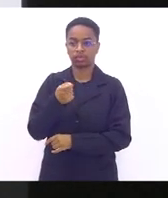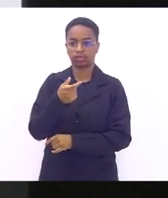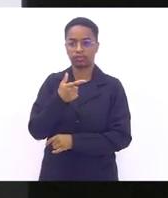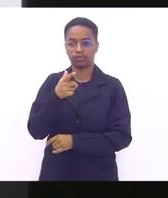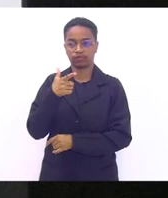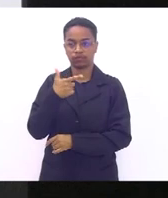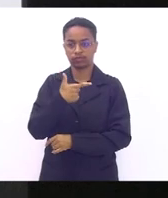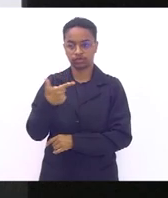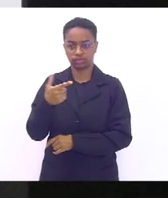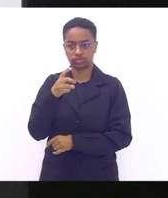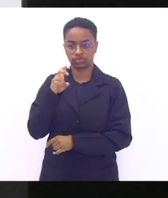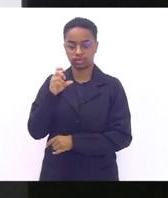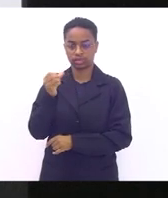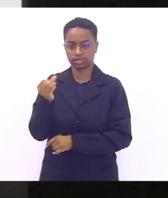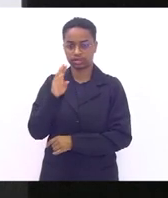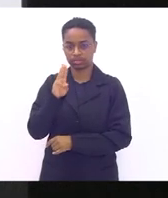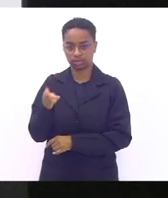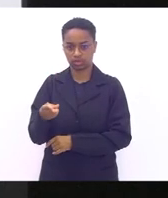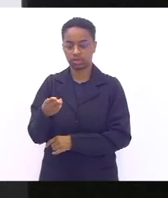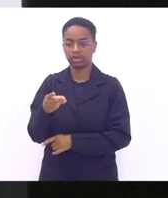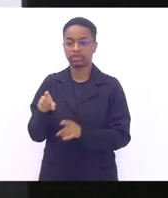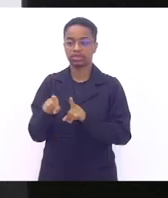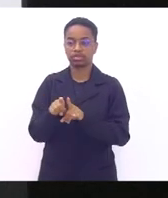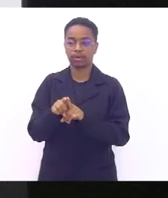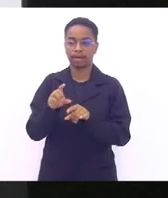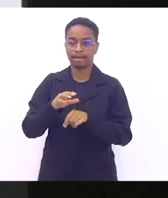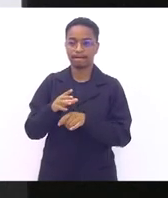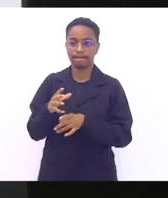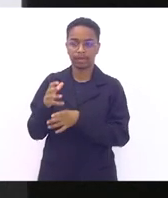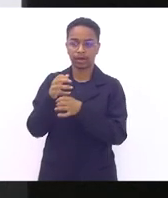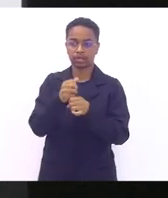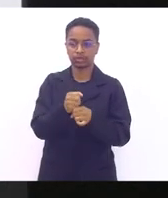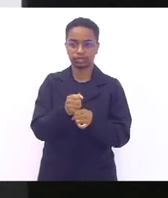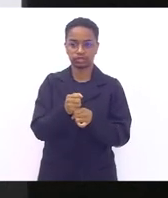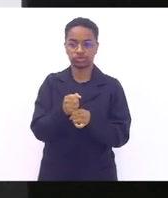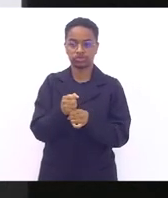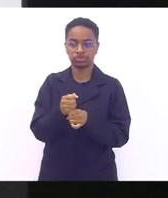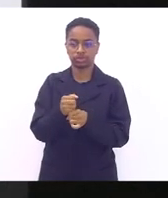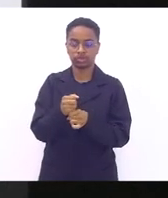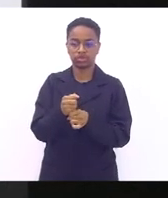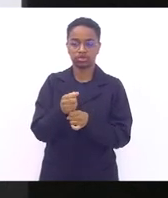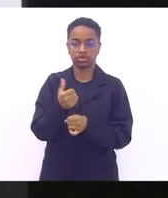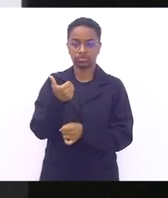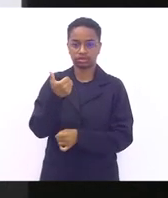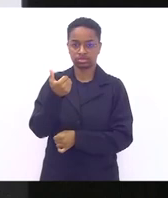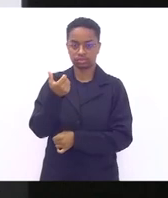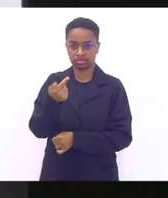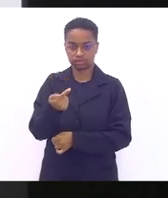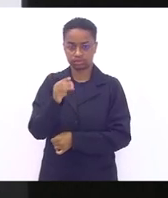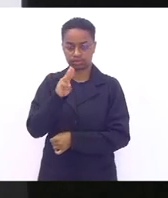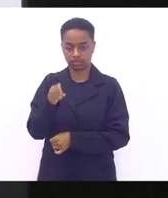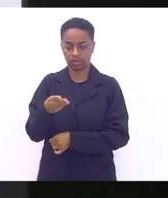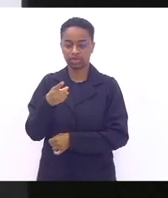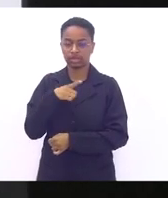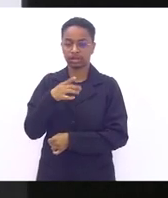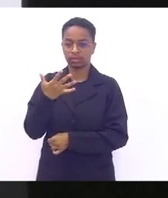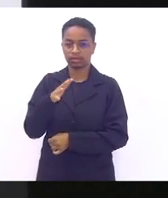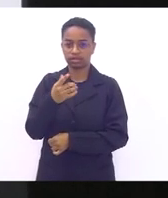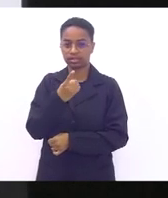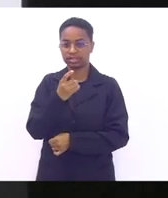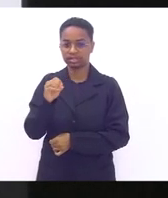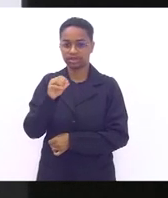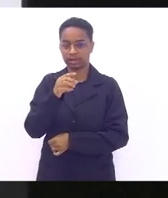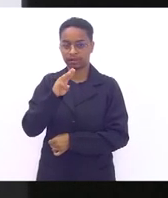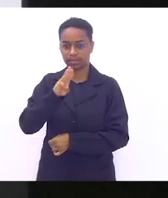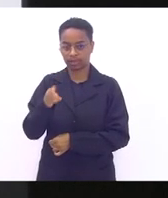17 milhões, a gente chega perto de 100 milhões, que fazendo um cálculo médio, né, o que a gente espera utilizar esse